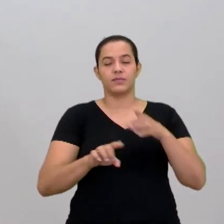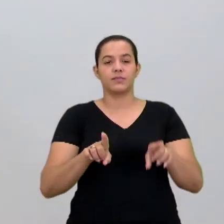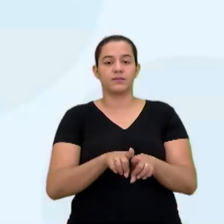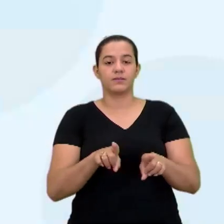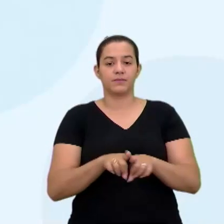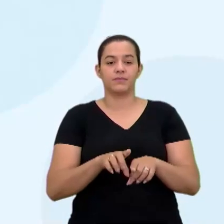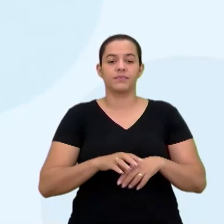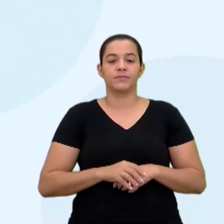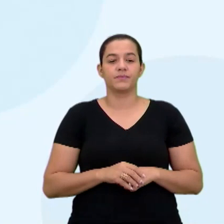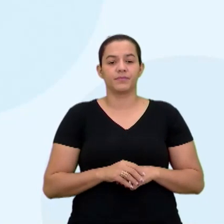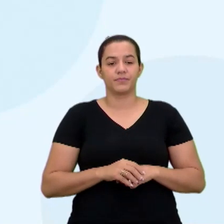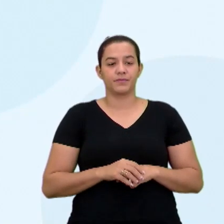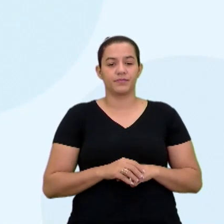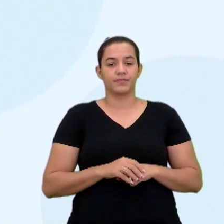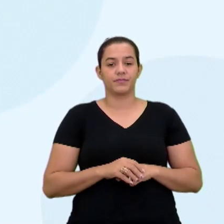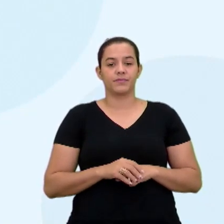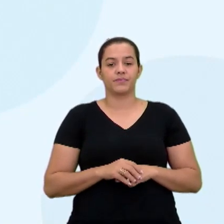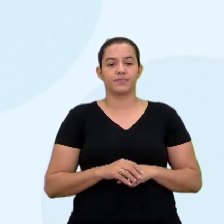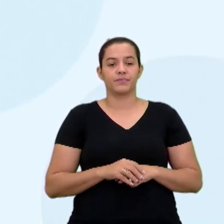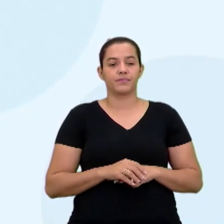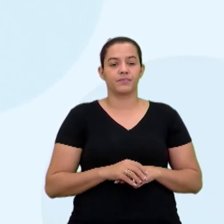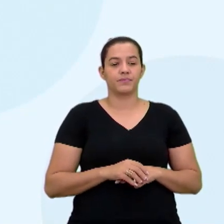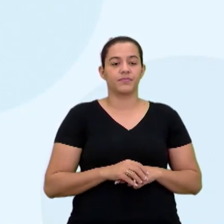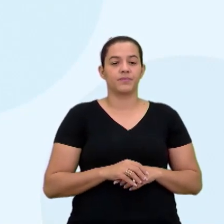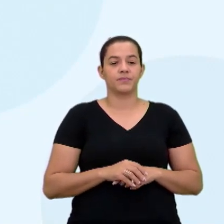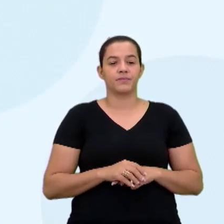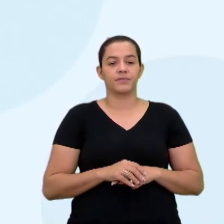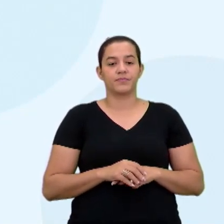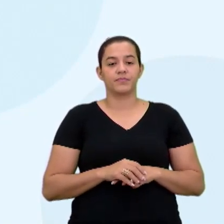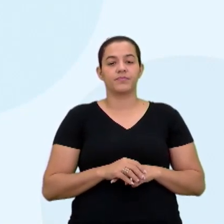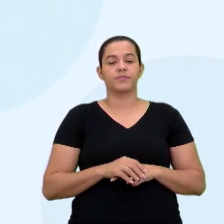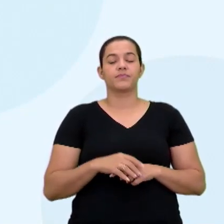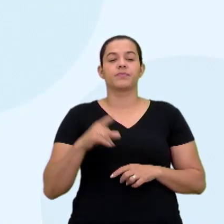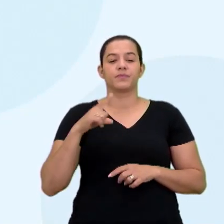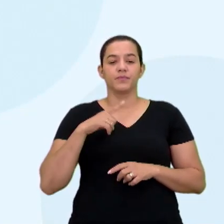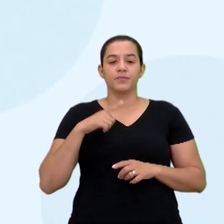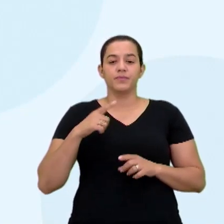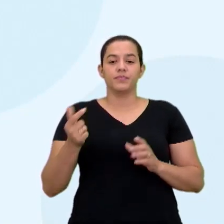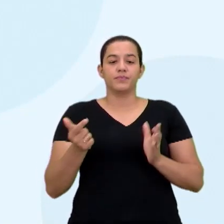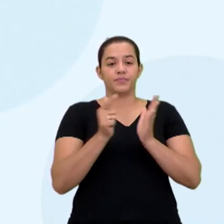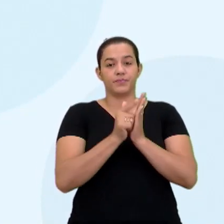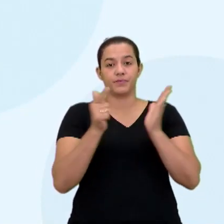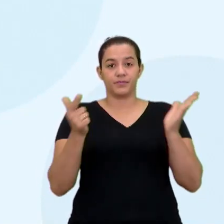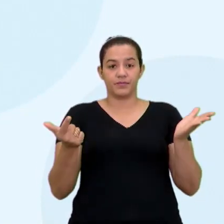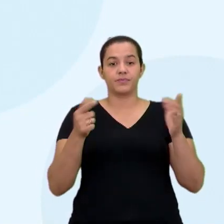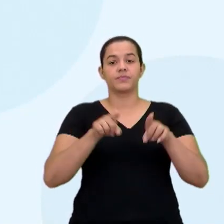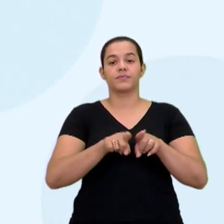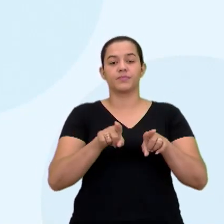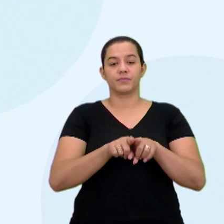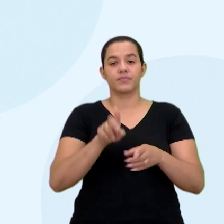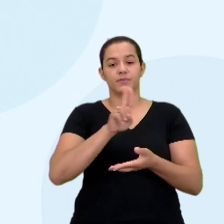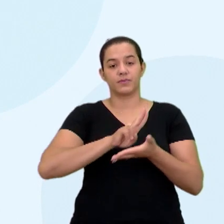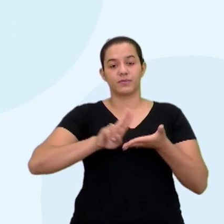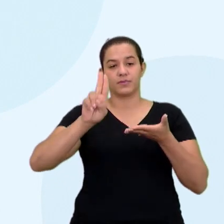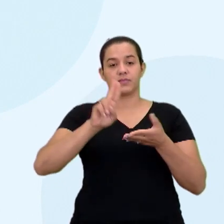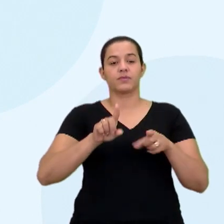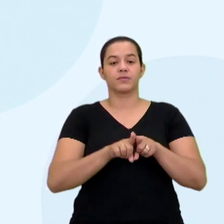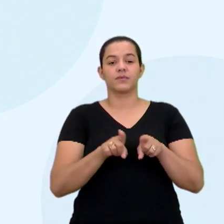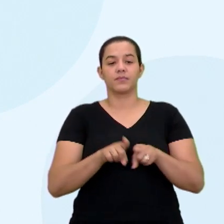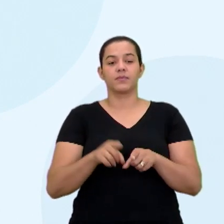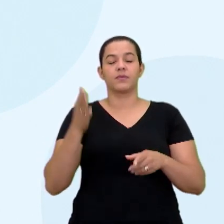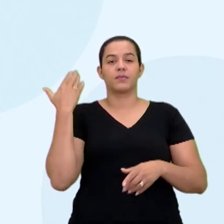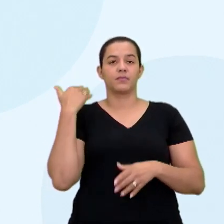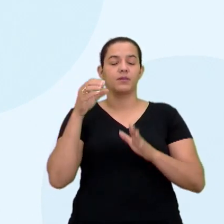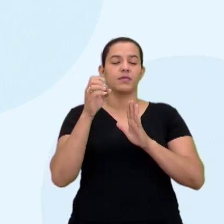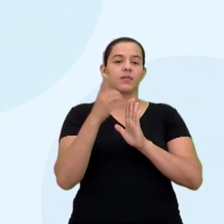dos temas, né? Então eu pedi para pôr na tela, olha lá, ó. É uma parte de uma matéria que eu retirei também do Jornal da USP, tá? Na década de